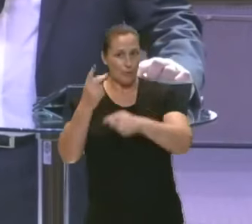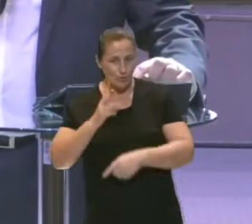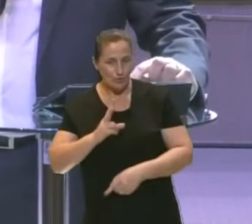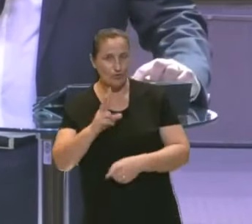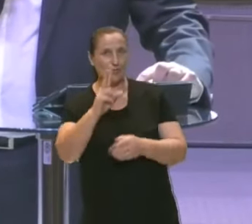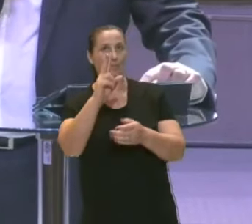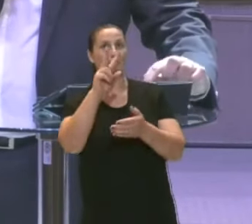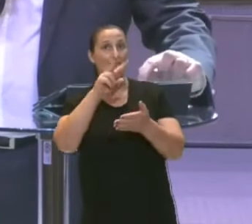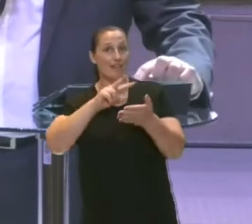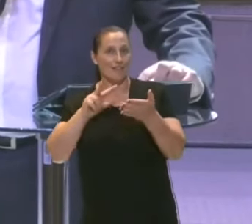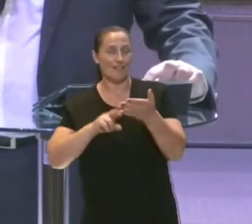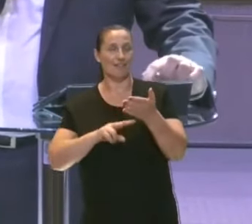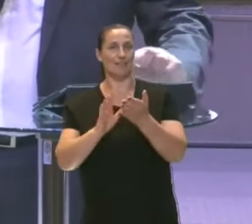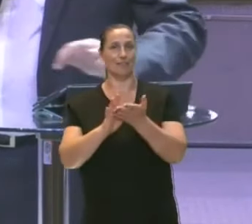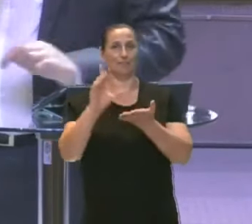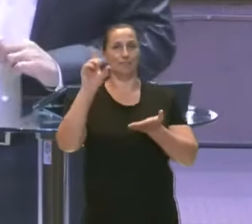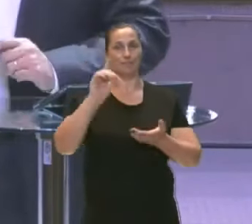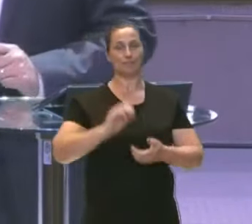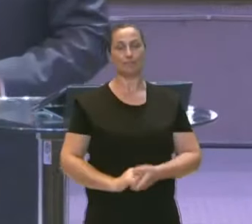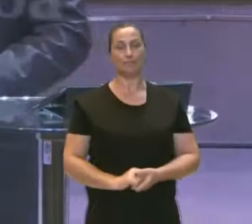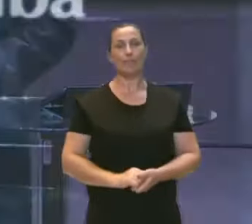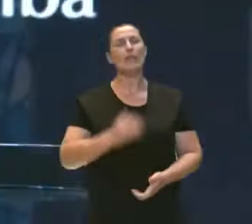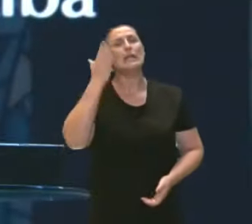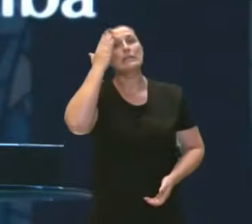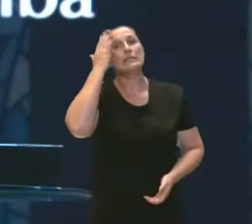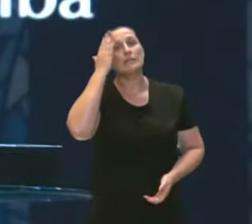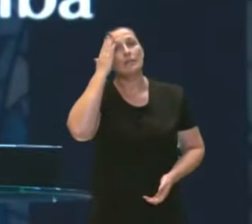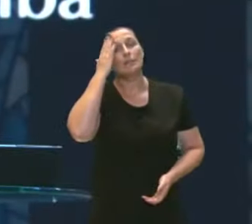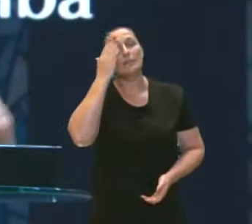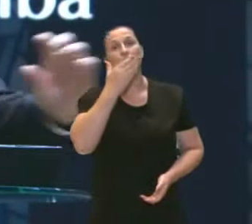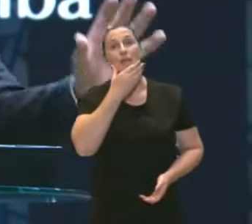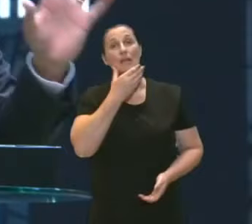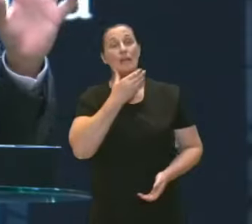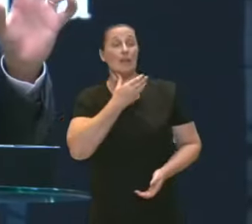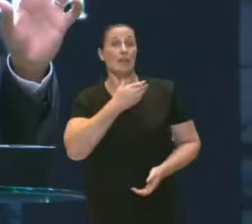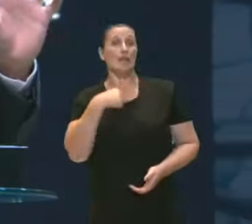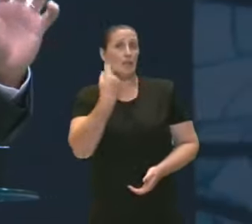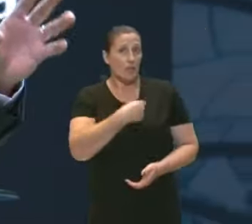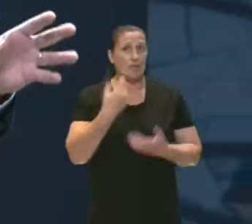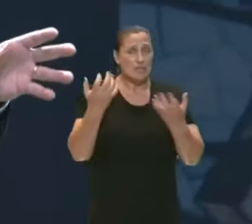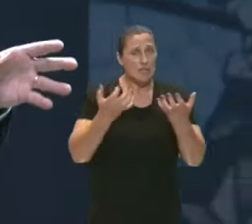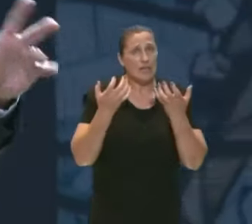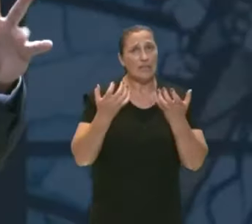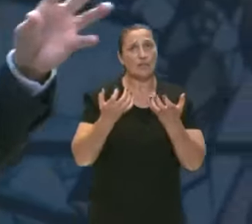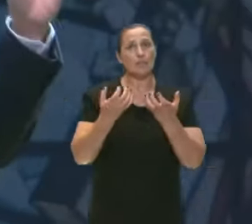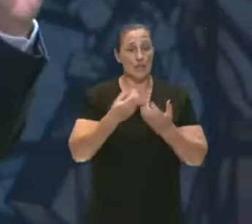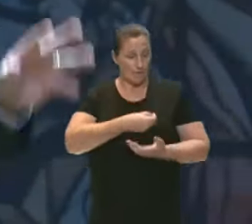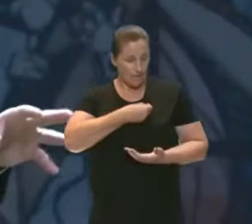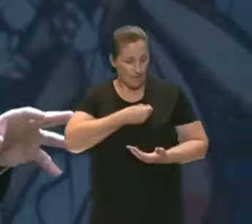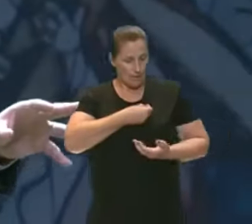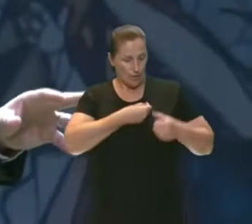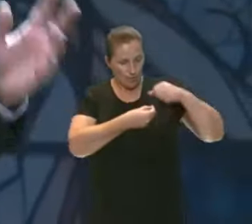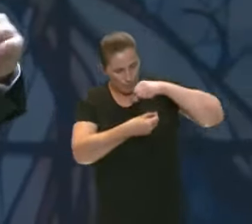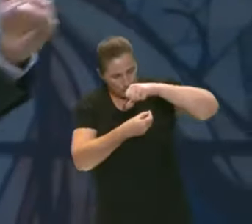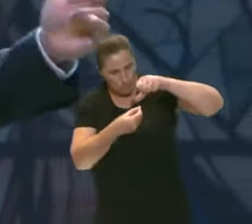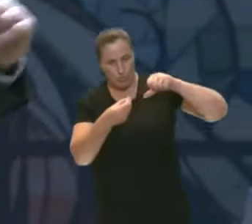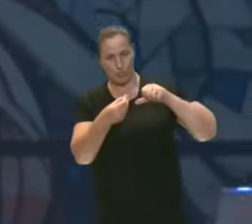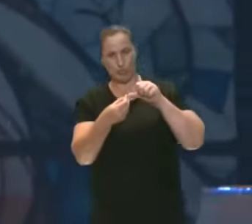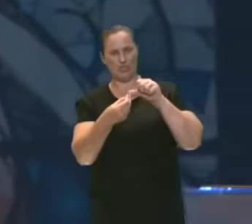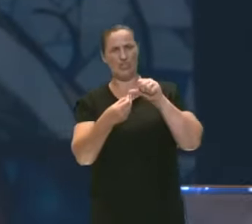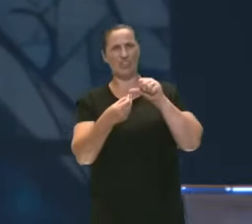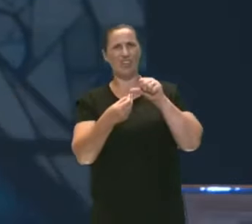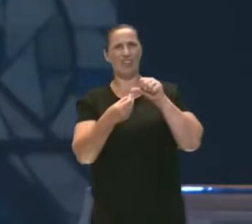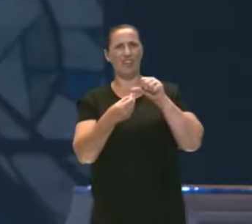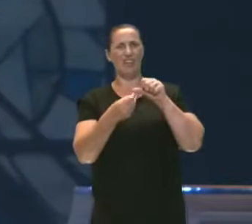lê o restante. Sabe, meus irmãos, nós queremos que a vida mude, mas não fazemos nada para que de fato